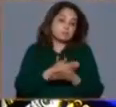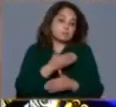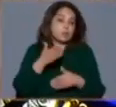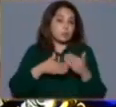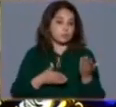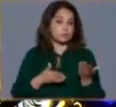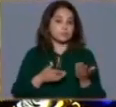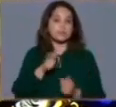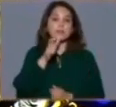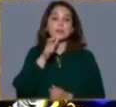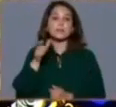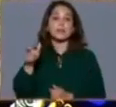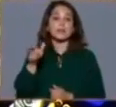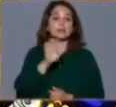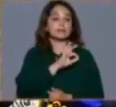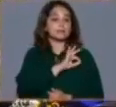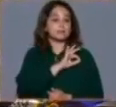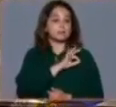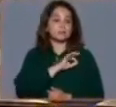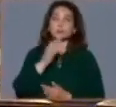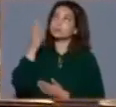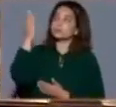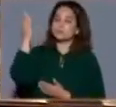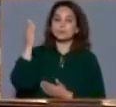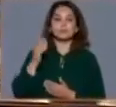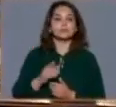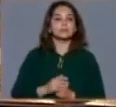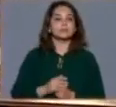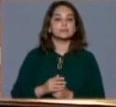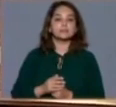Palavra do Senhor. Graças a Deus.